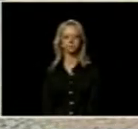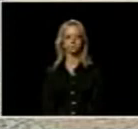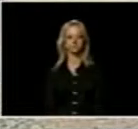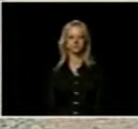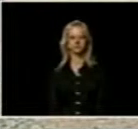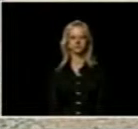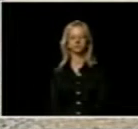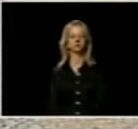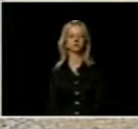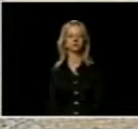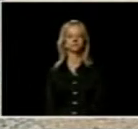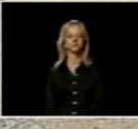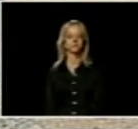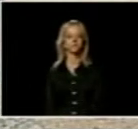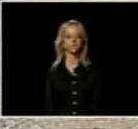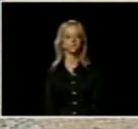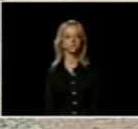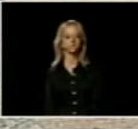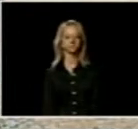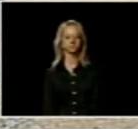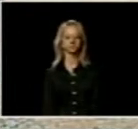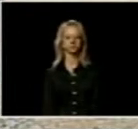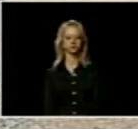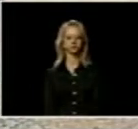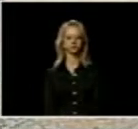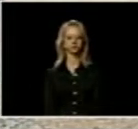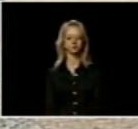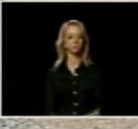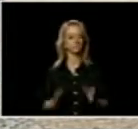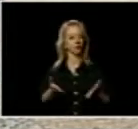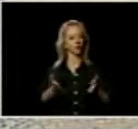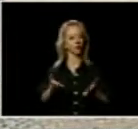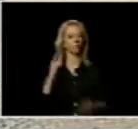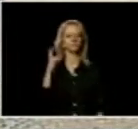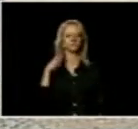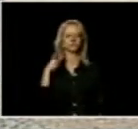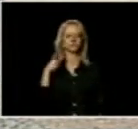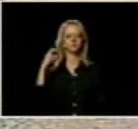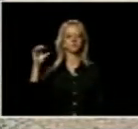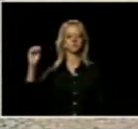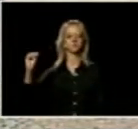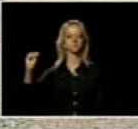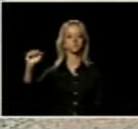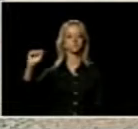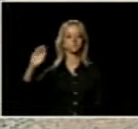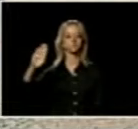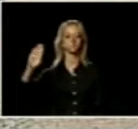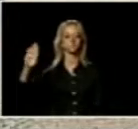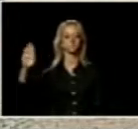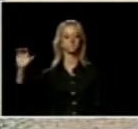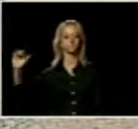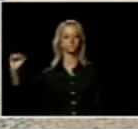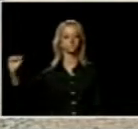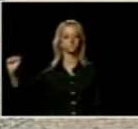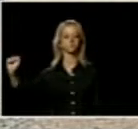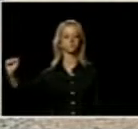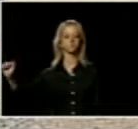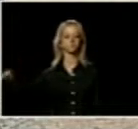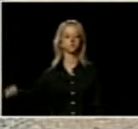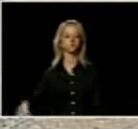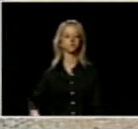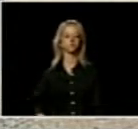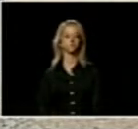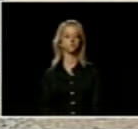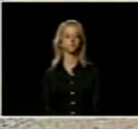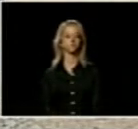Pela ordem, senhor presidente. Vereador Milinho. Gostaria de comunicar aqui a visita do meu amigo prefeito São José do Barreiro,